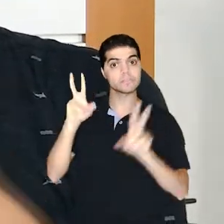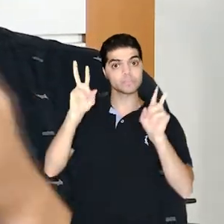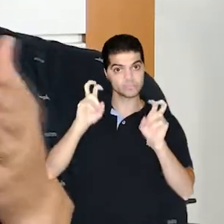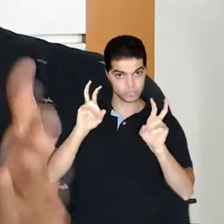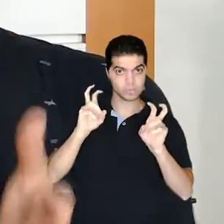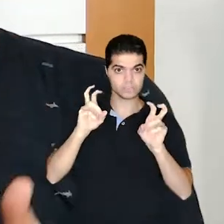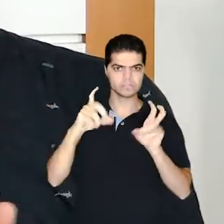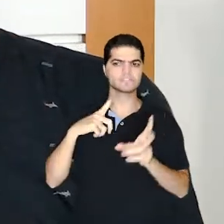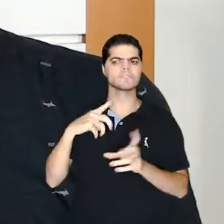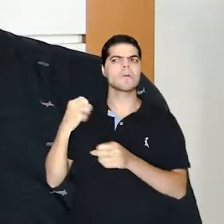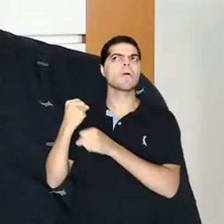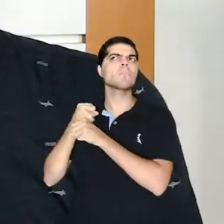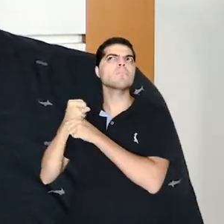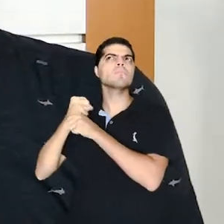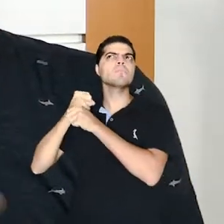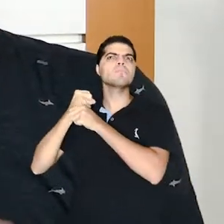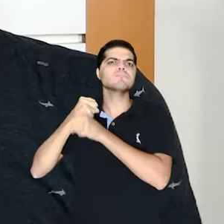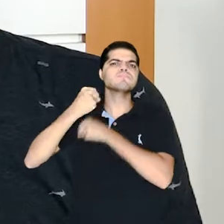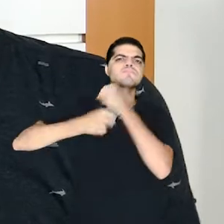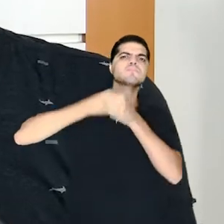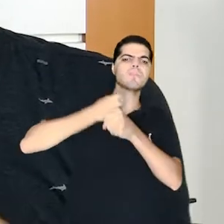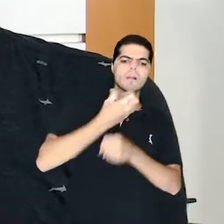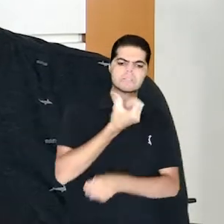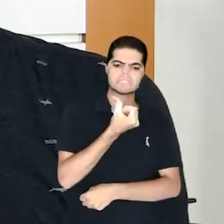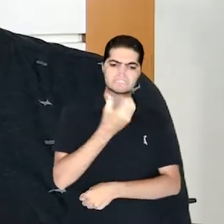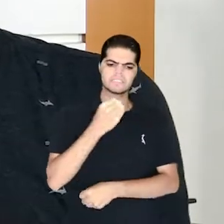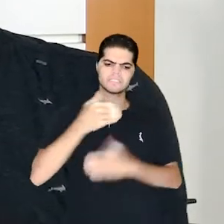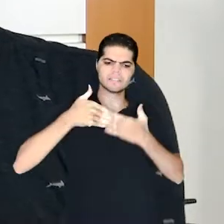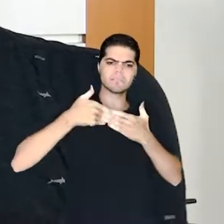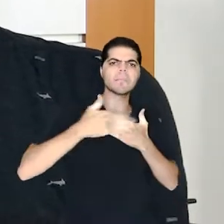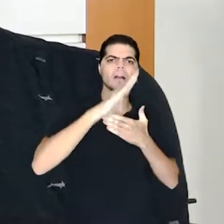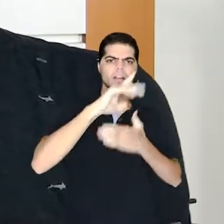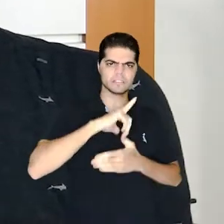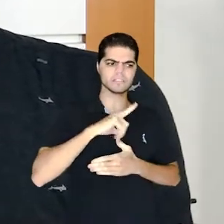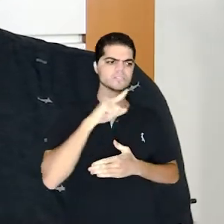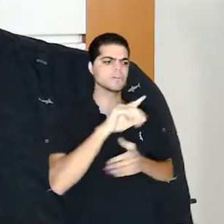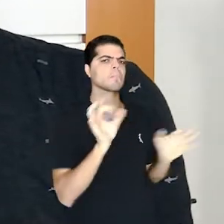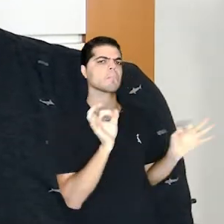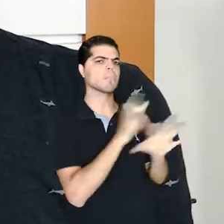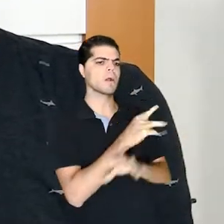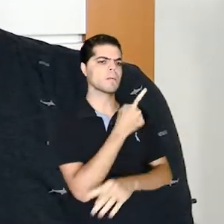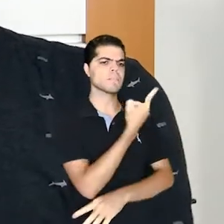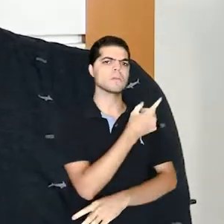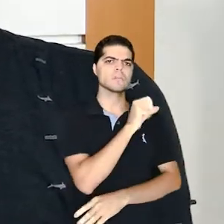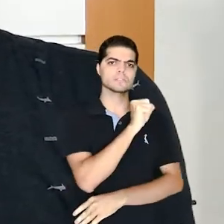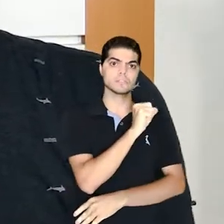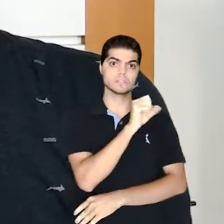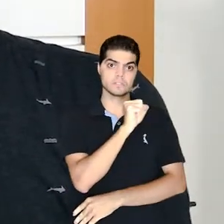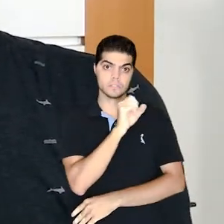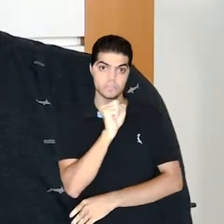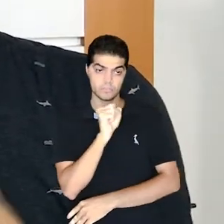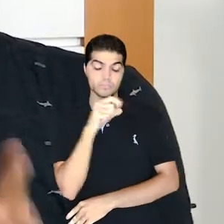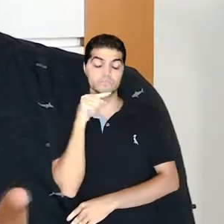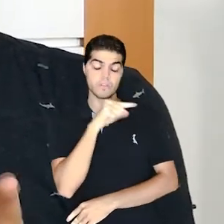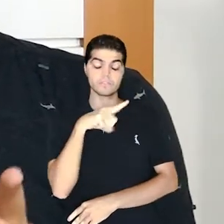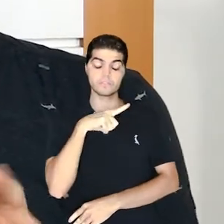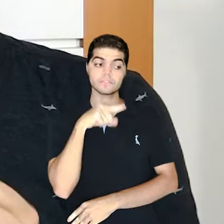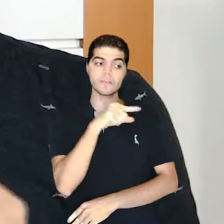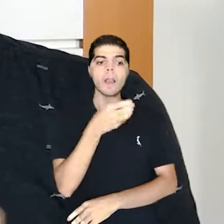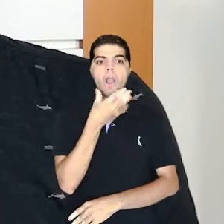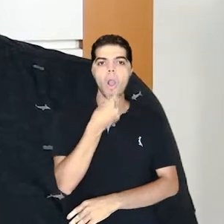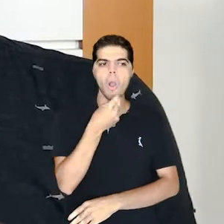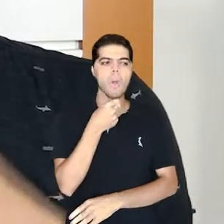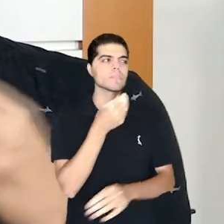feita mais de 60 anos depois que aconteceu a independência, porque ela foi concluída em 1888. E por mais que o Pedro Américo